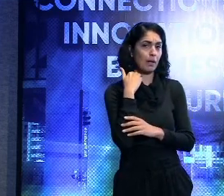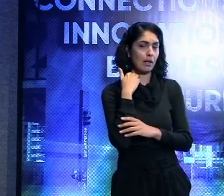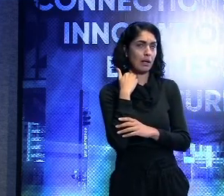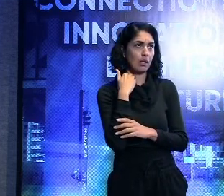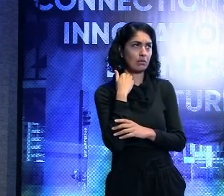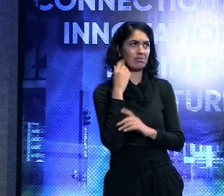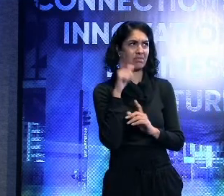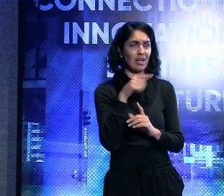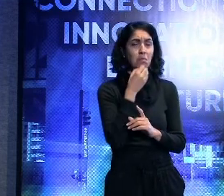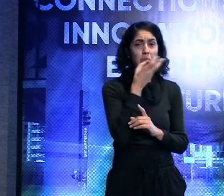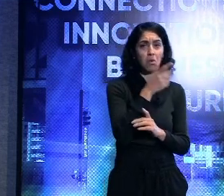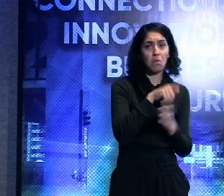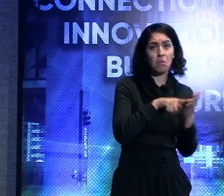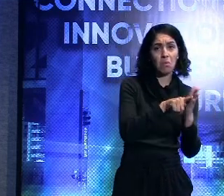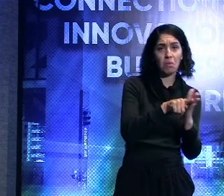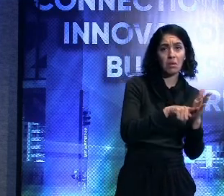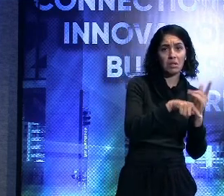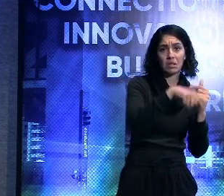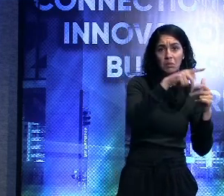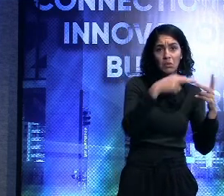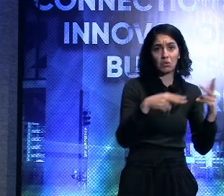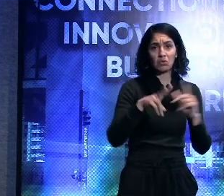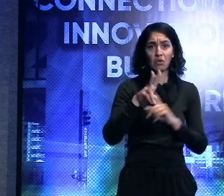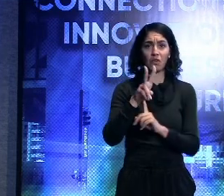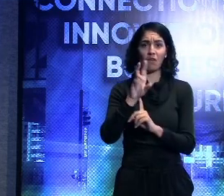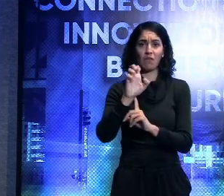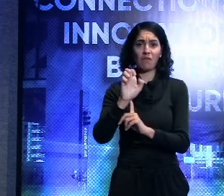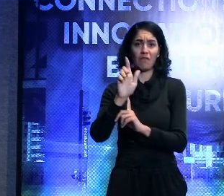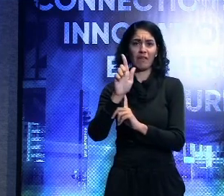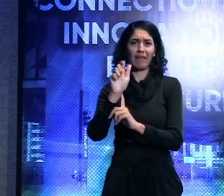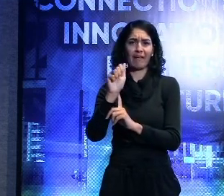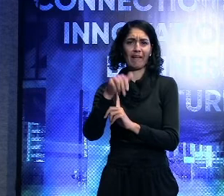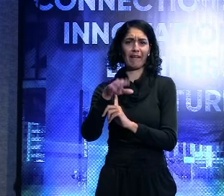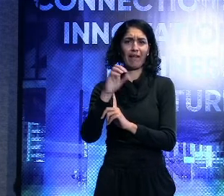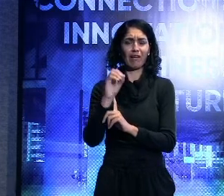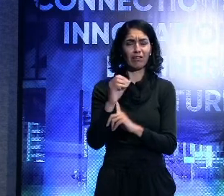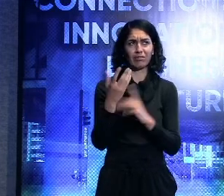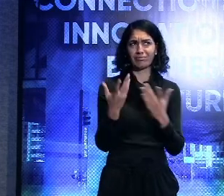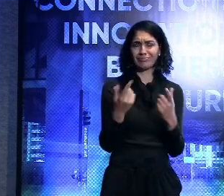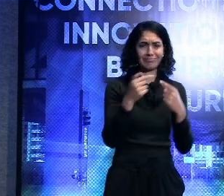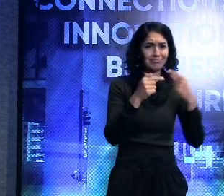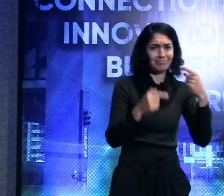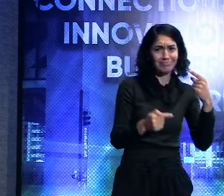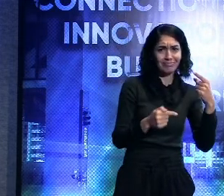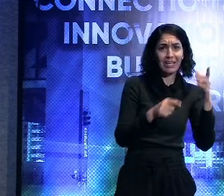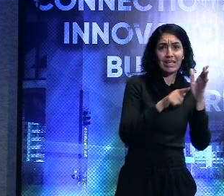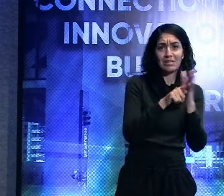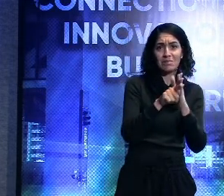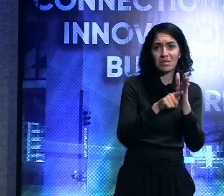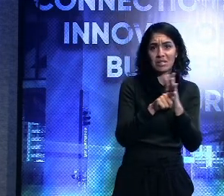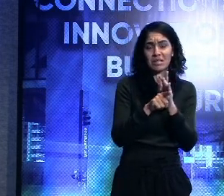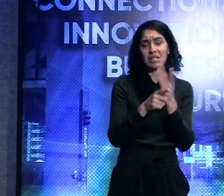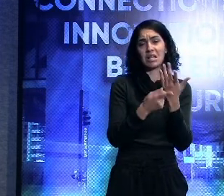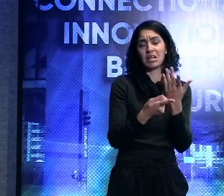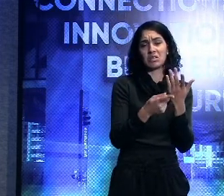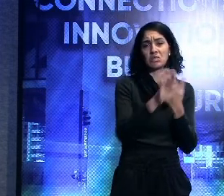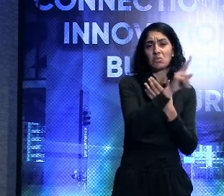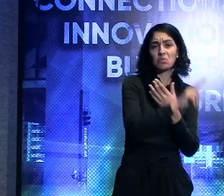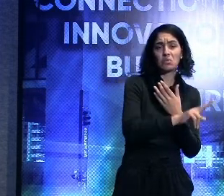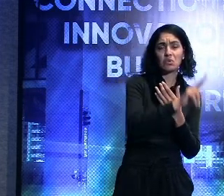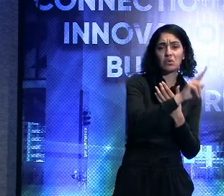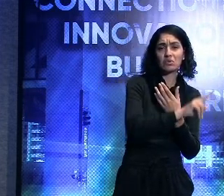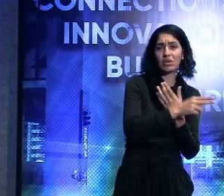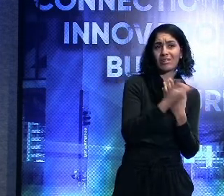pesquisando sobre produtos veganos? Será que faz sentido a gente pesquisar sobre consumidores que não